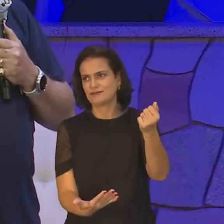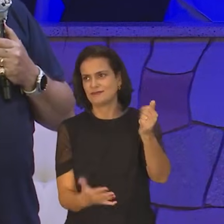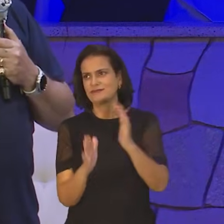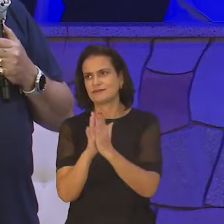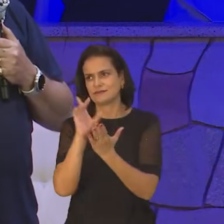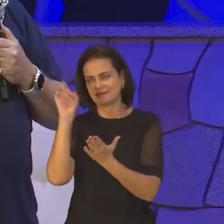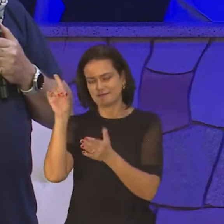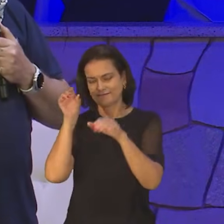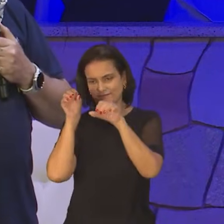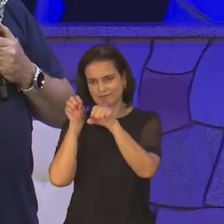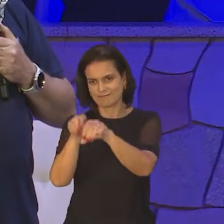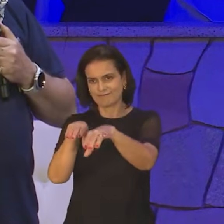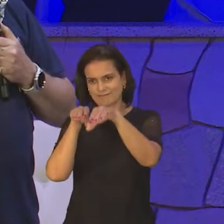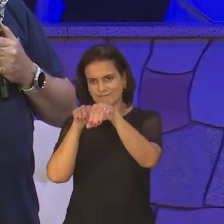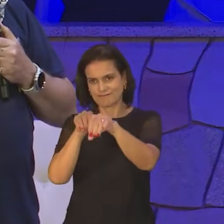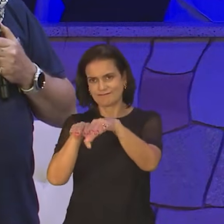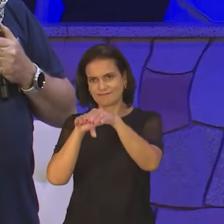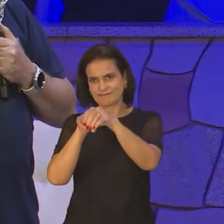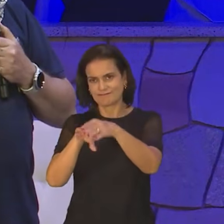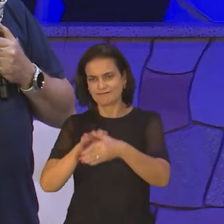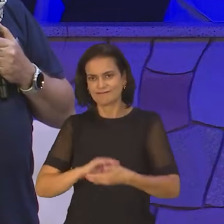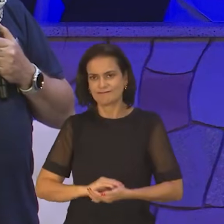palavra.